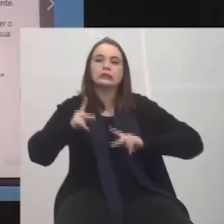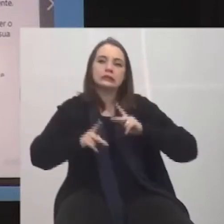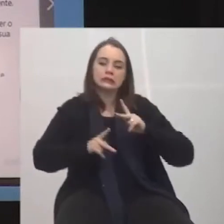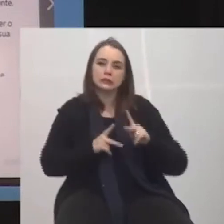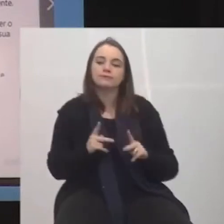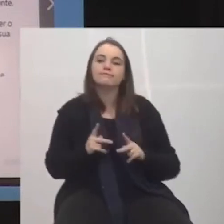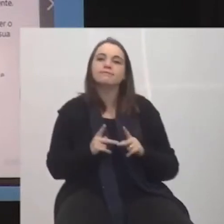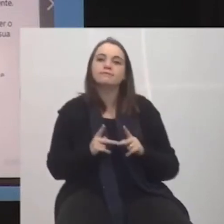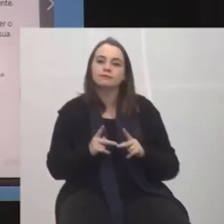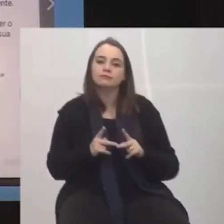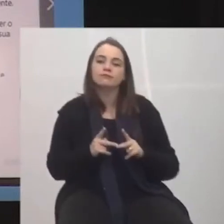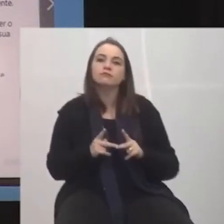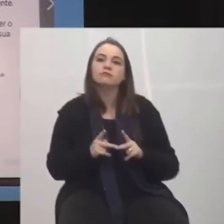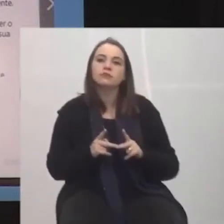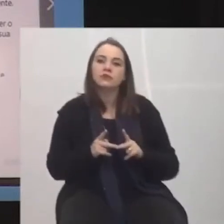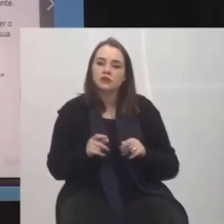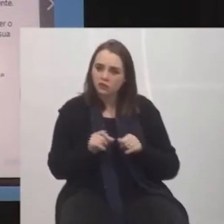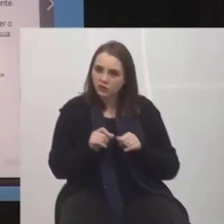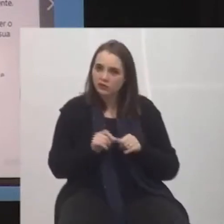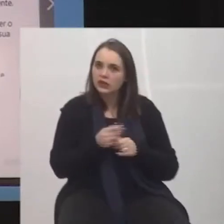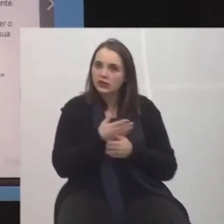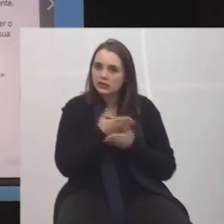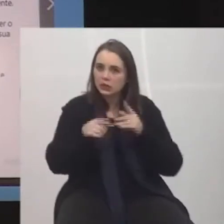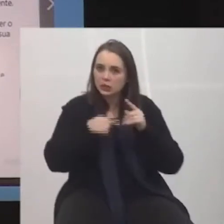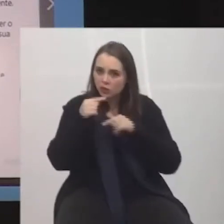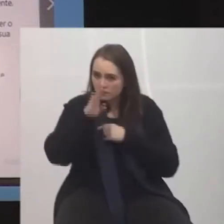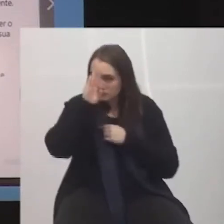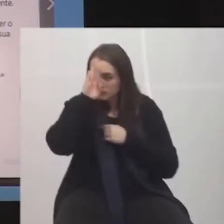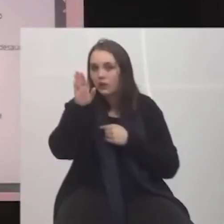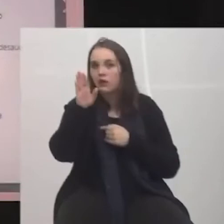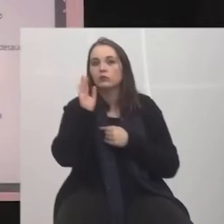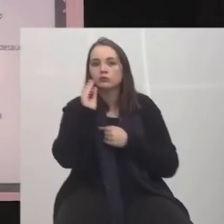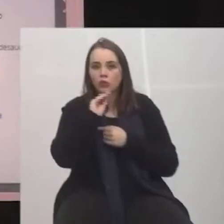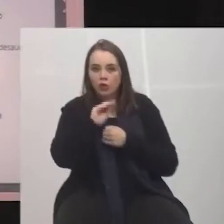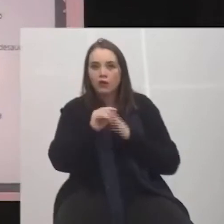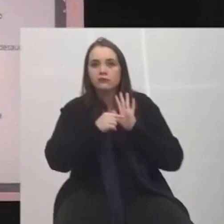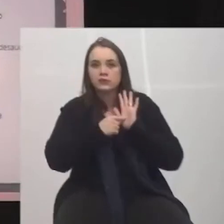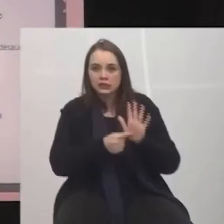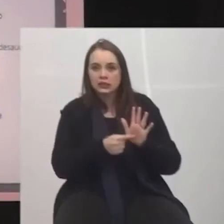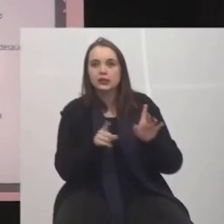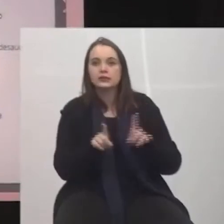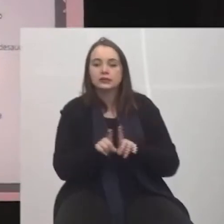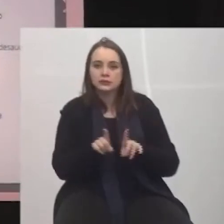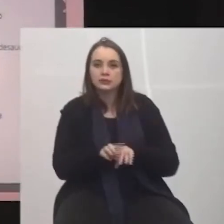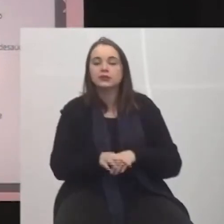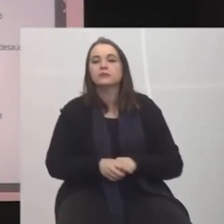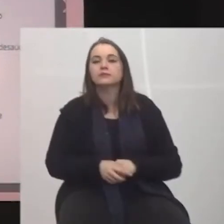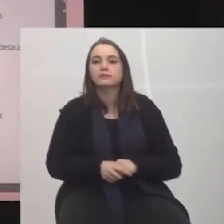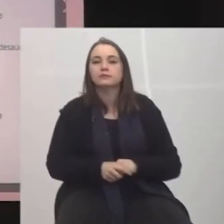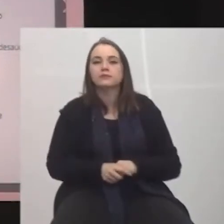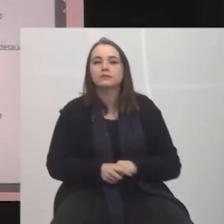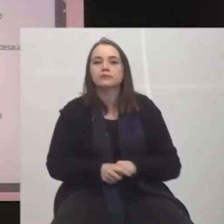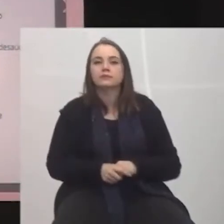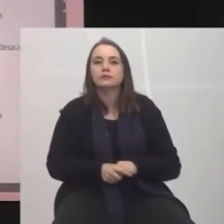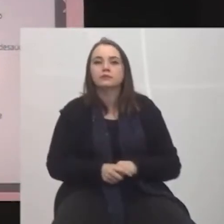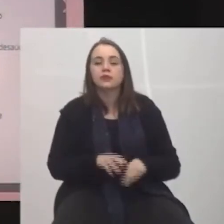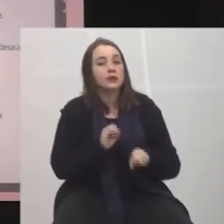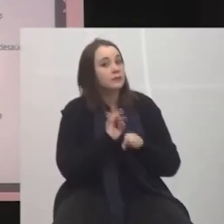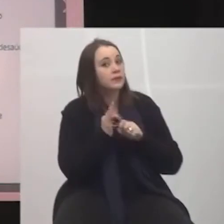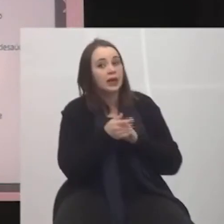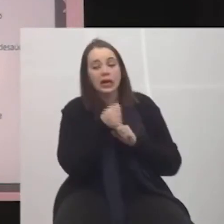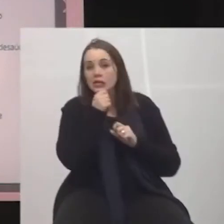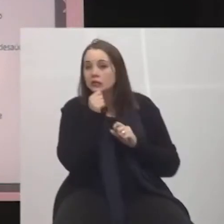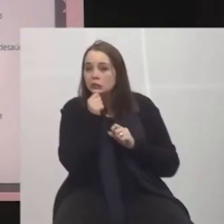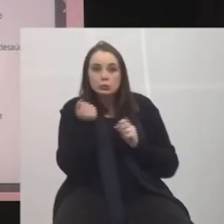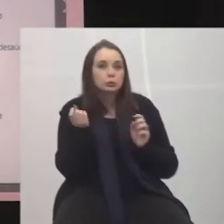Então também as principais dúvidas também foram colocadas ali. A pandemia não acabou, né?